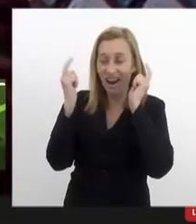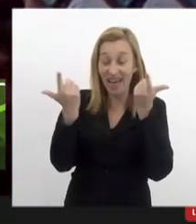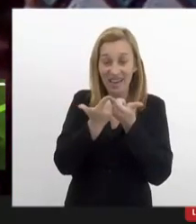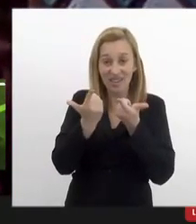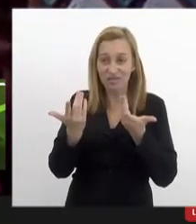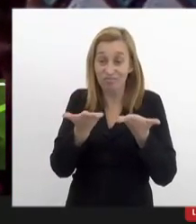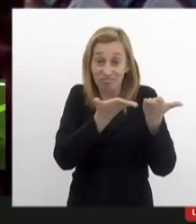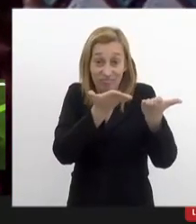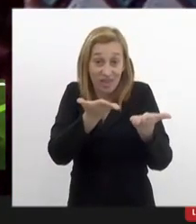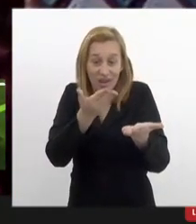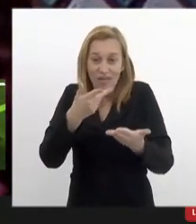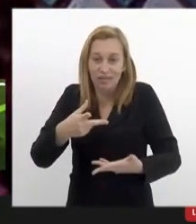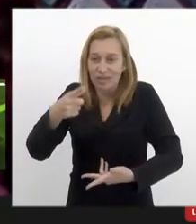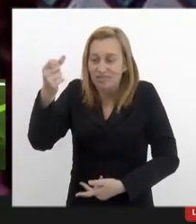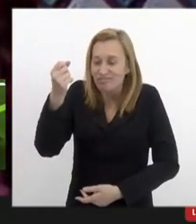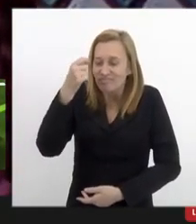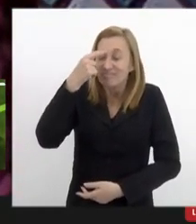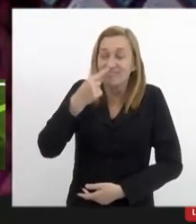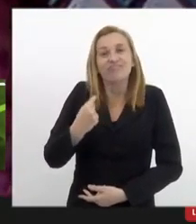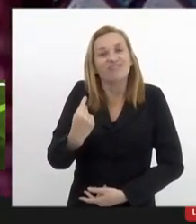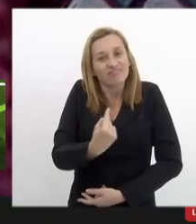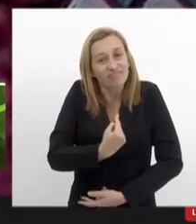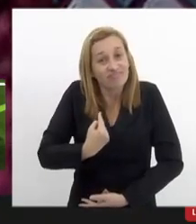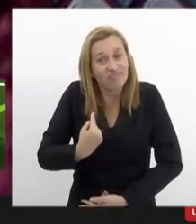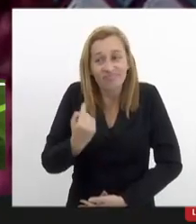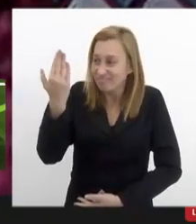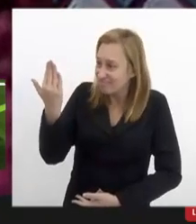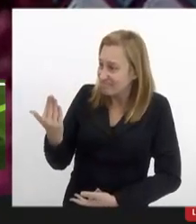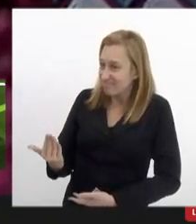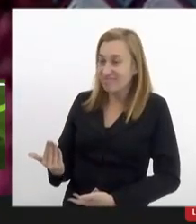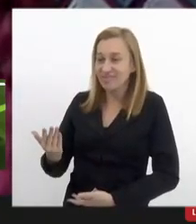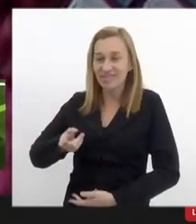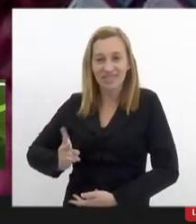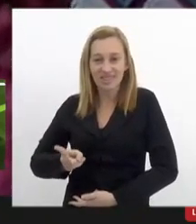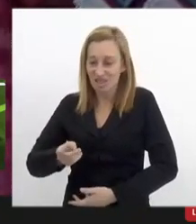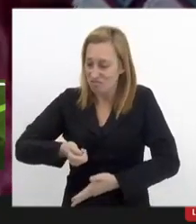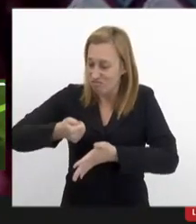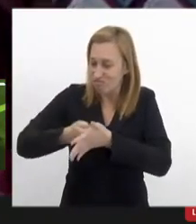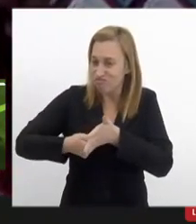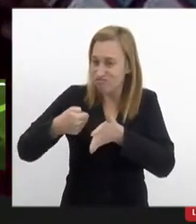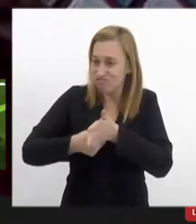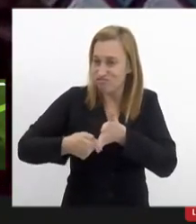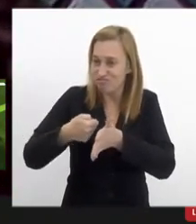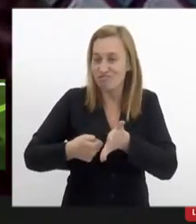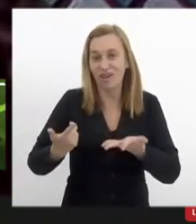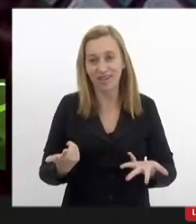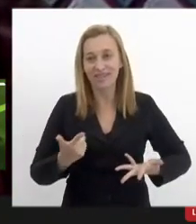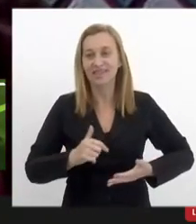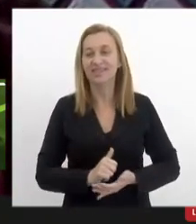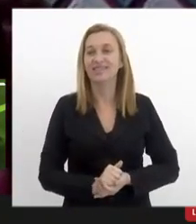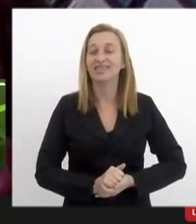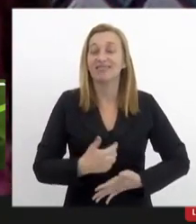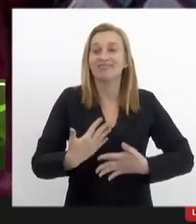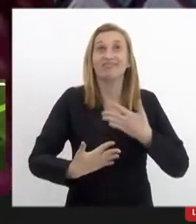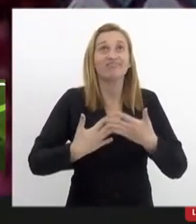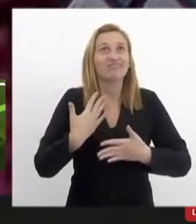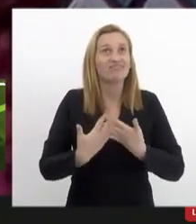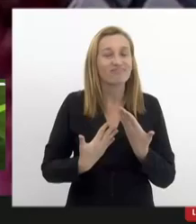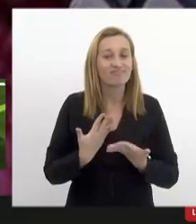figura que inspira a gente, né? Aguerrido, como sempre, com